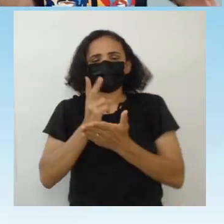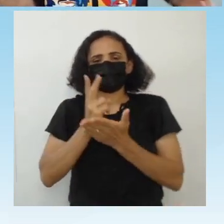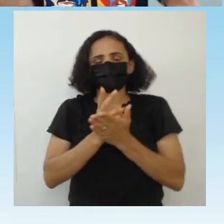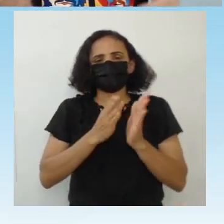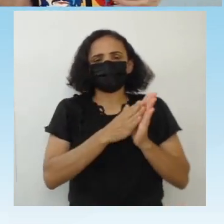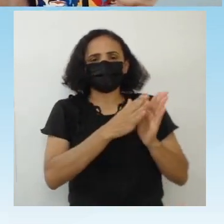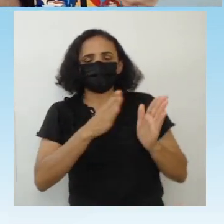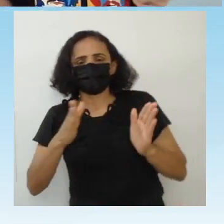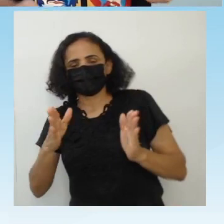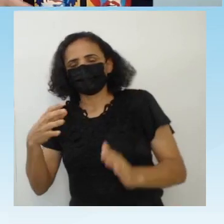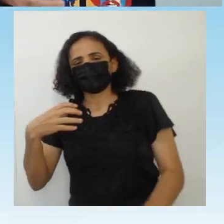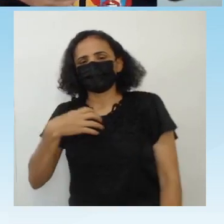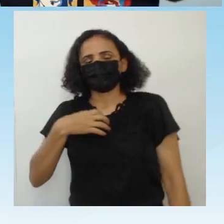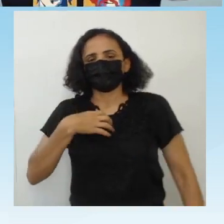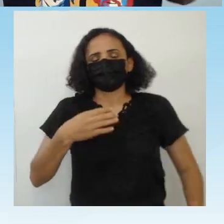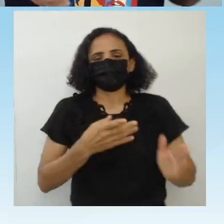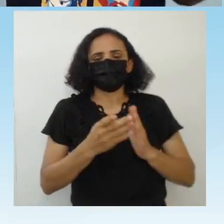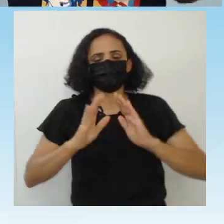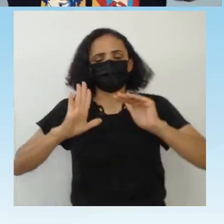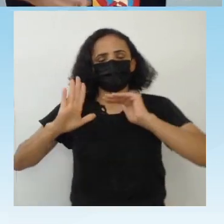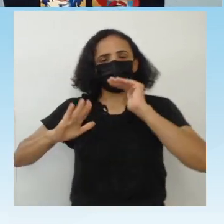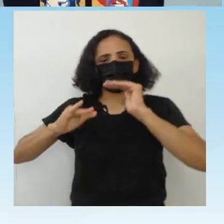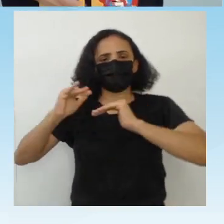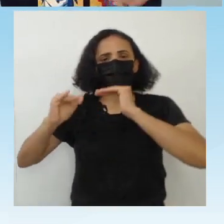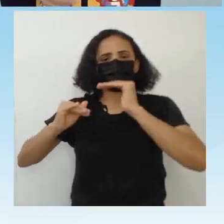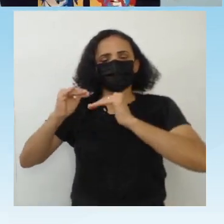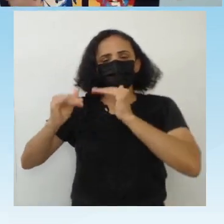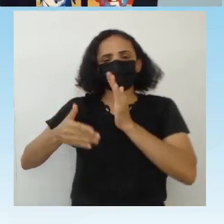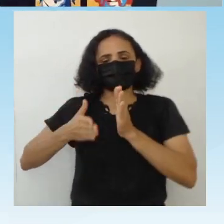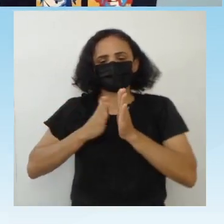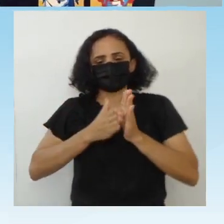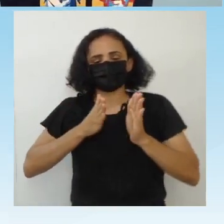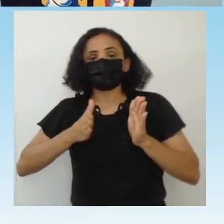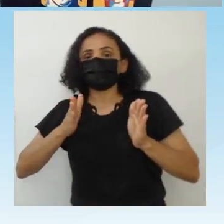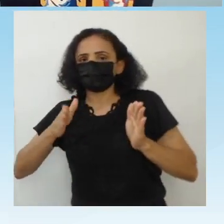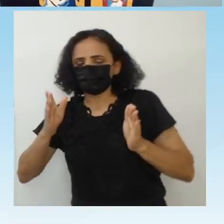importantes para a gente, porque eles estão trazendo sempre